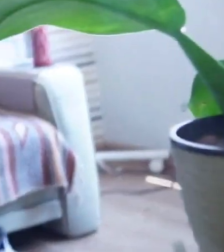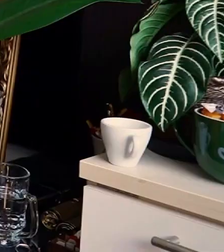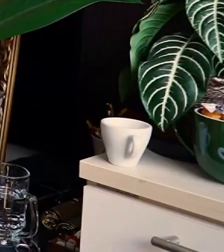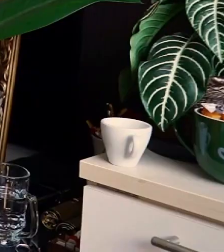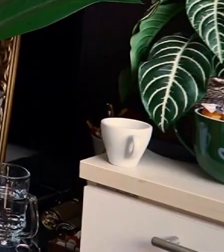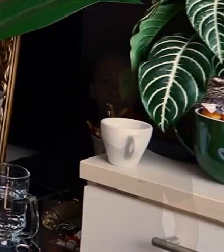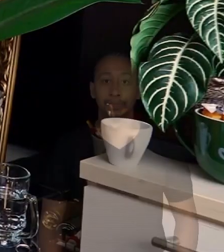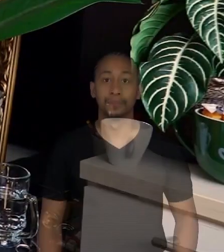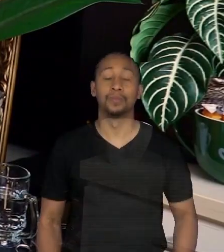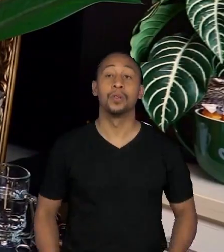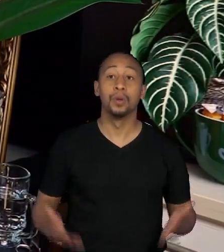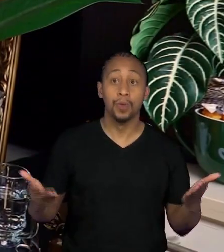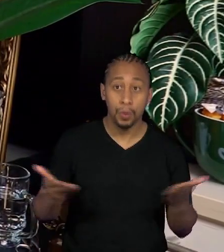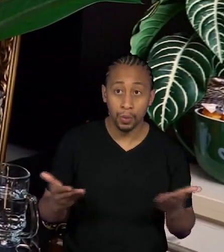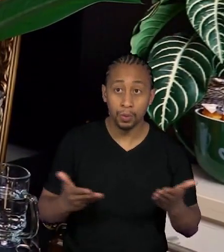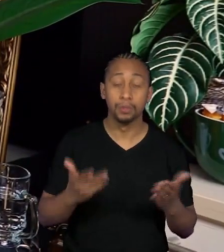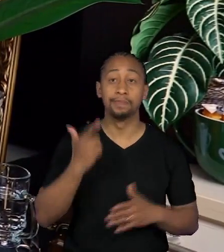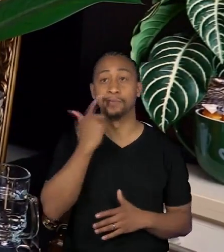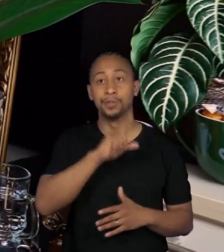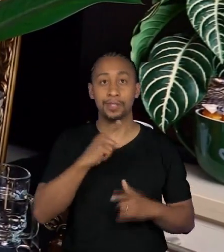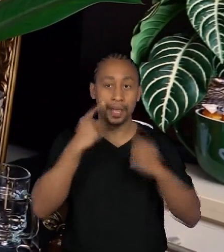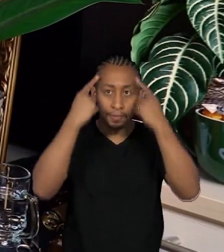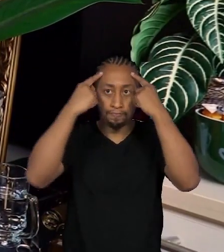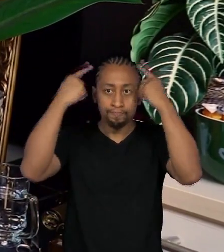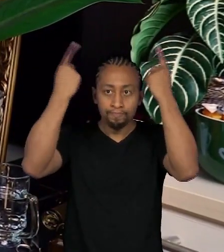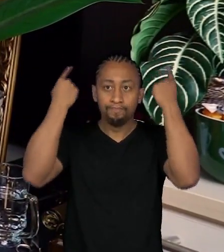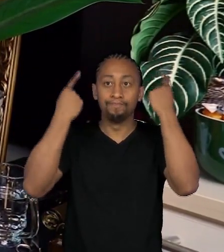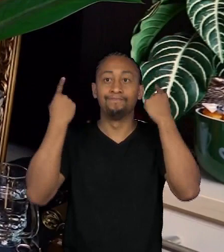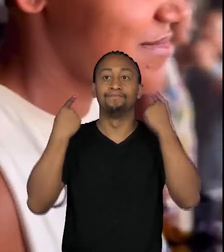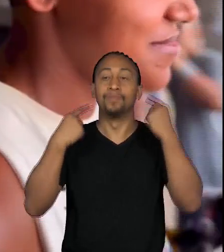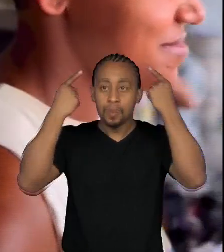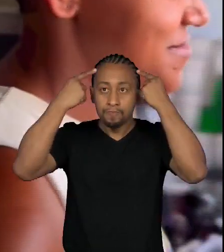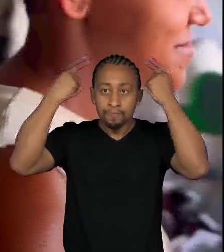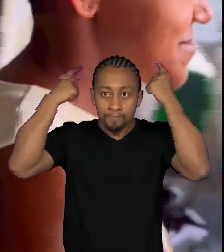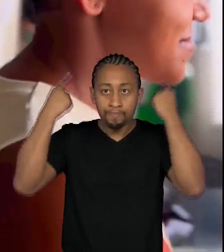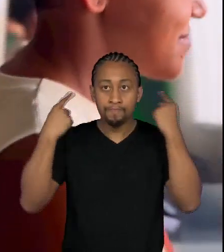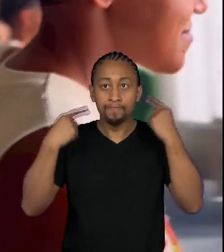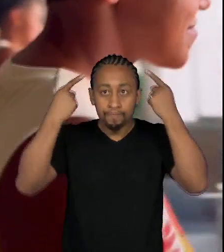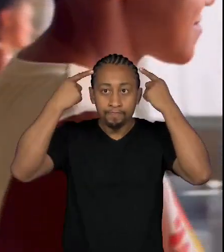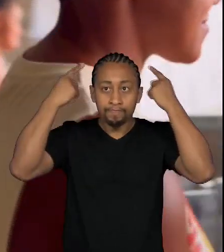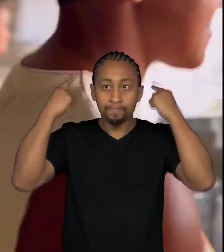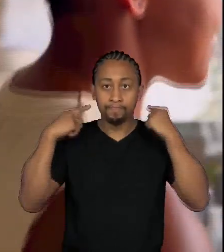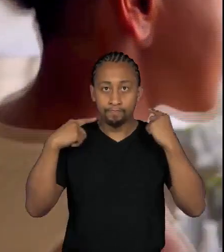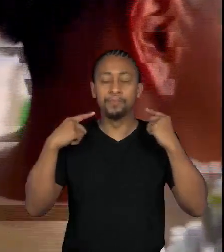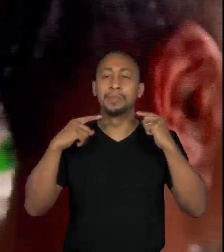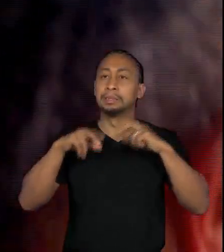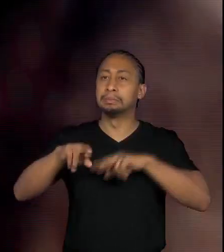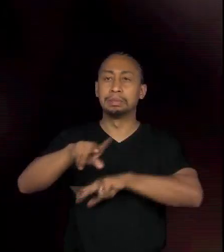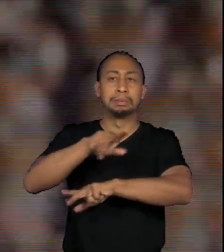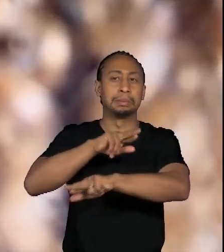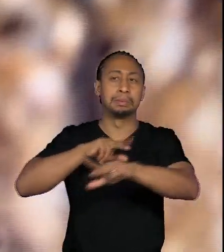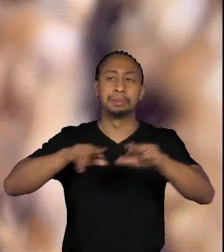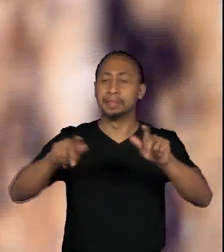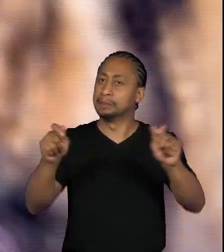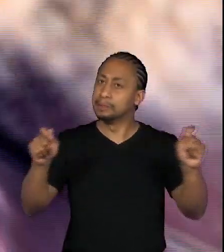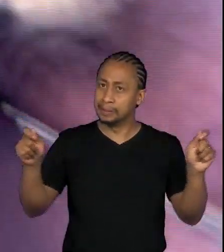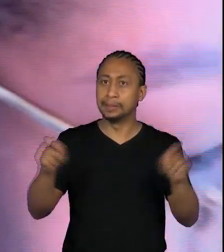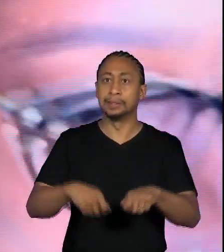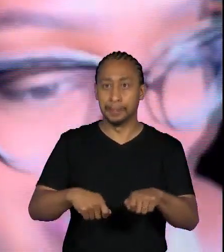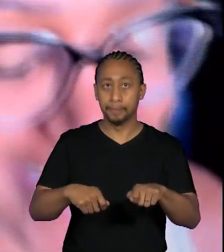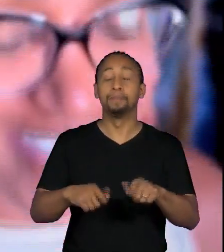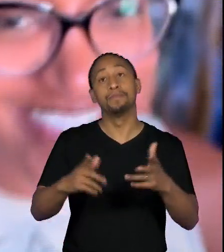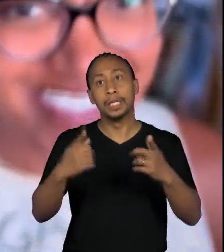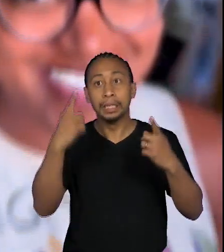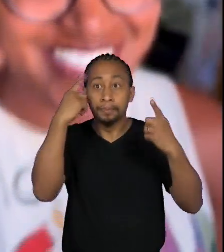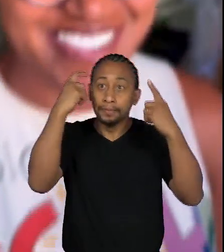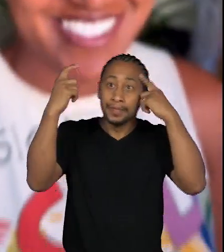rima. Hoje a gente consegue o cabelo cacheado afro, ele consegue permear por várias estéticas, desde